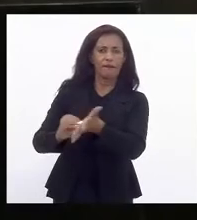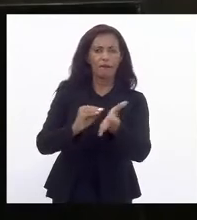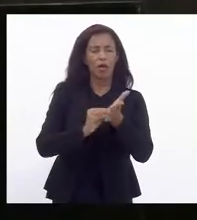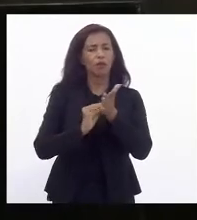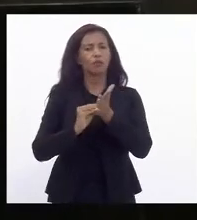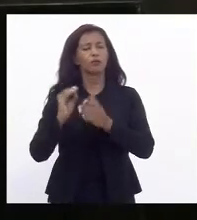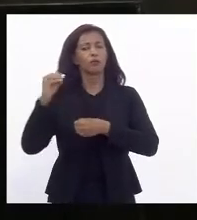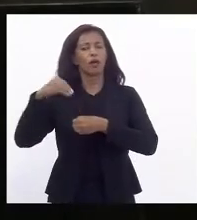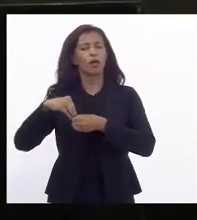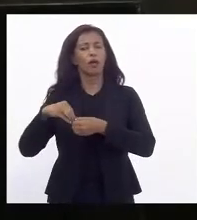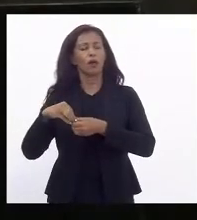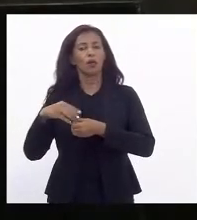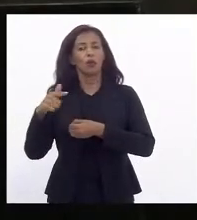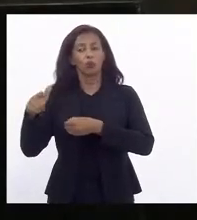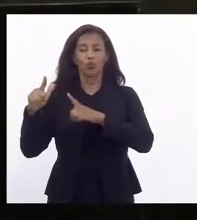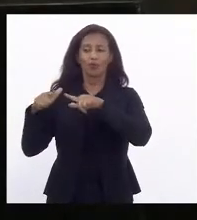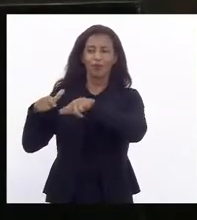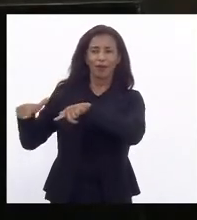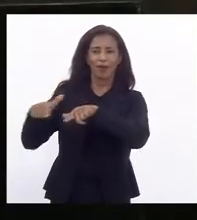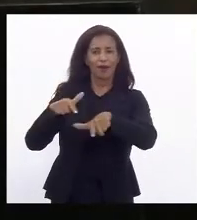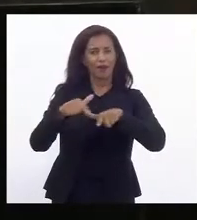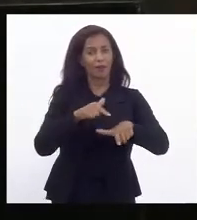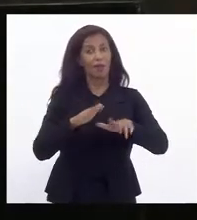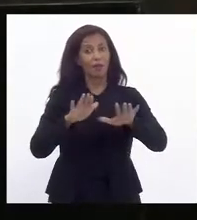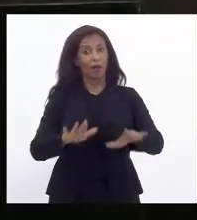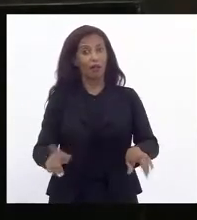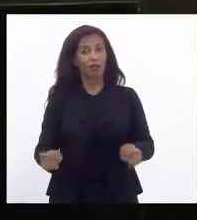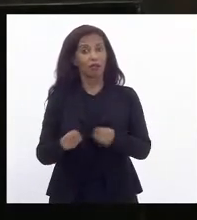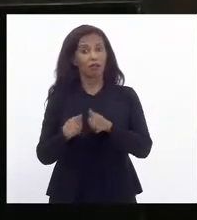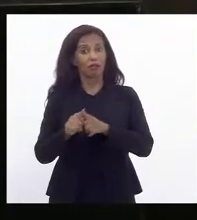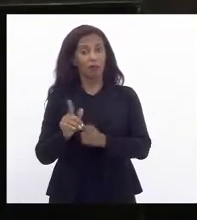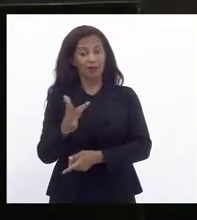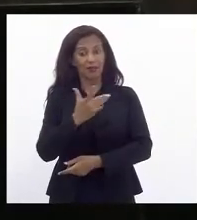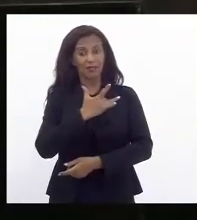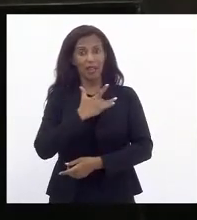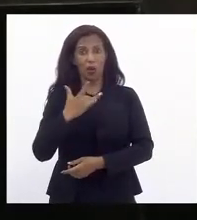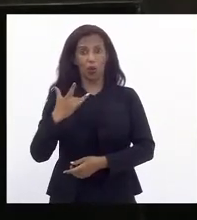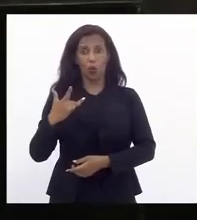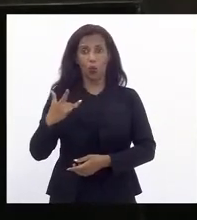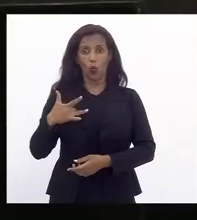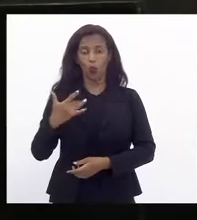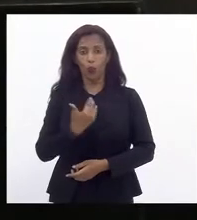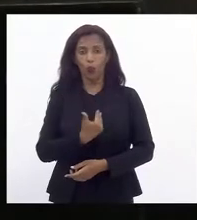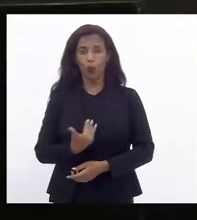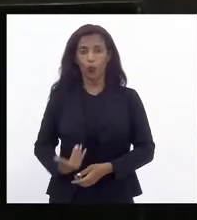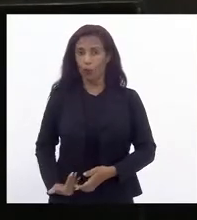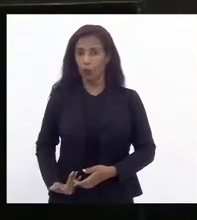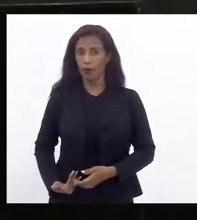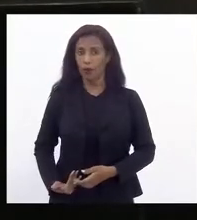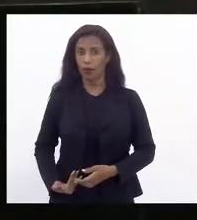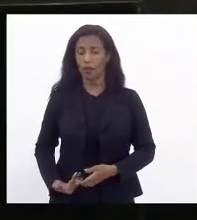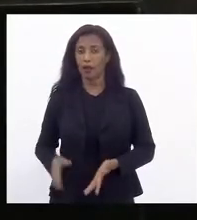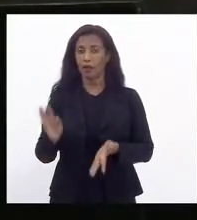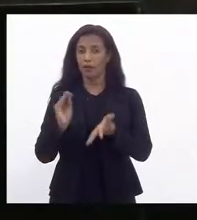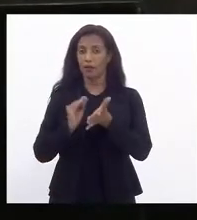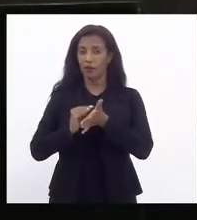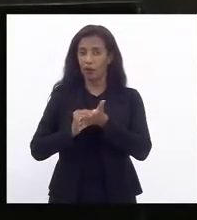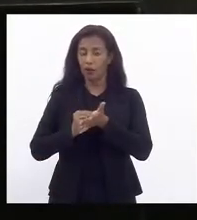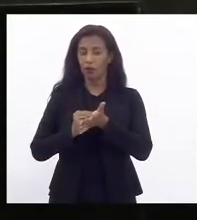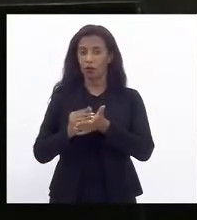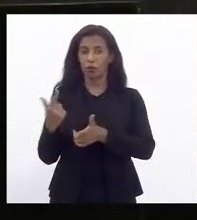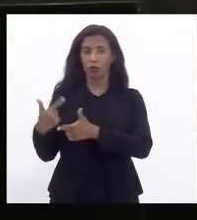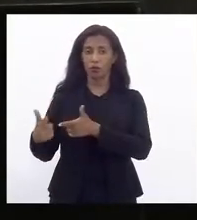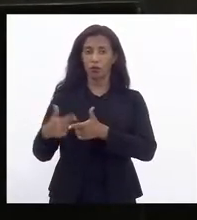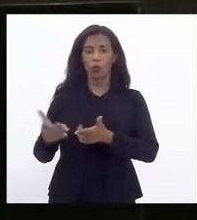a ausência no trabalho, mas é também uma questão de saúde pública. A indignidade que nossas